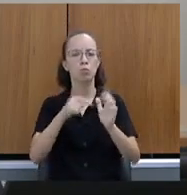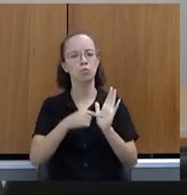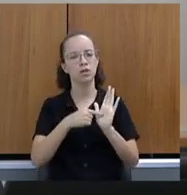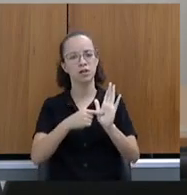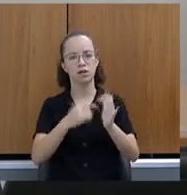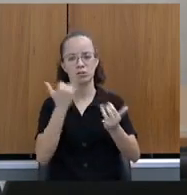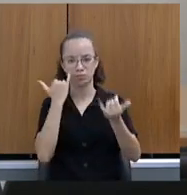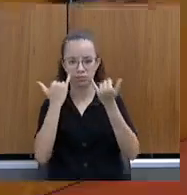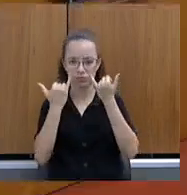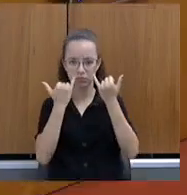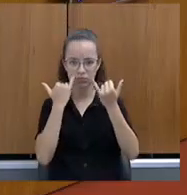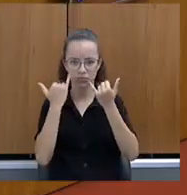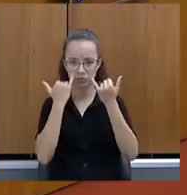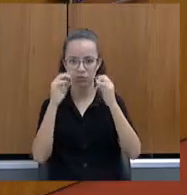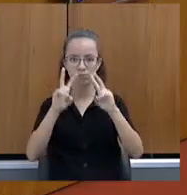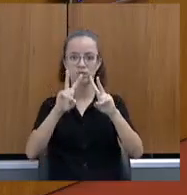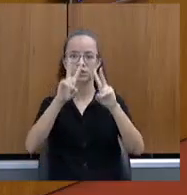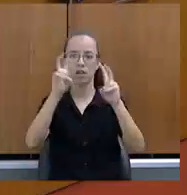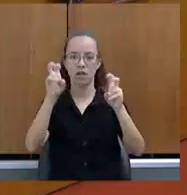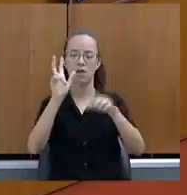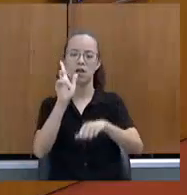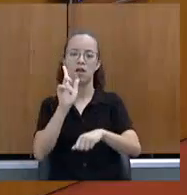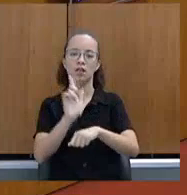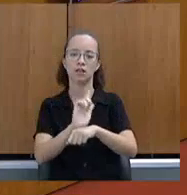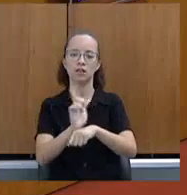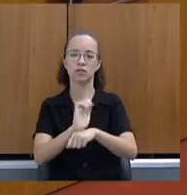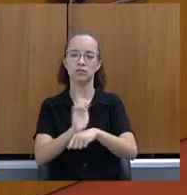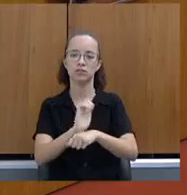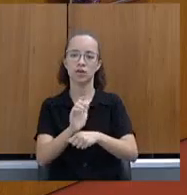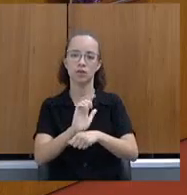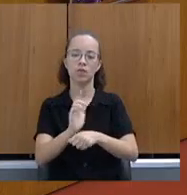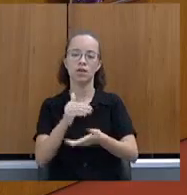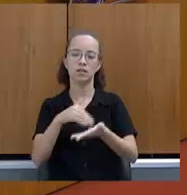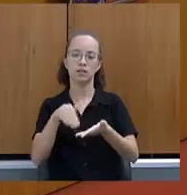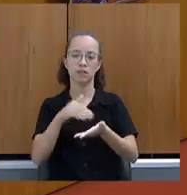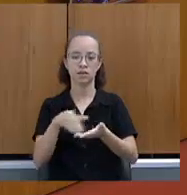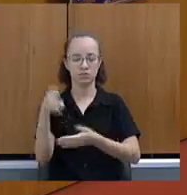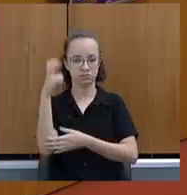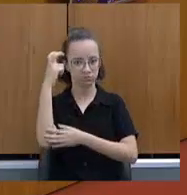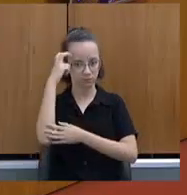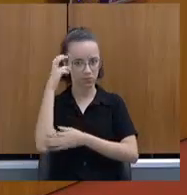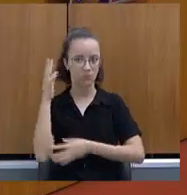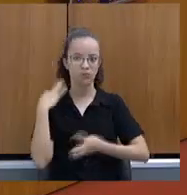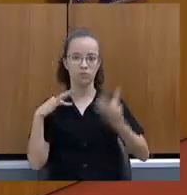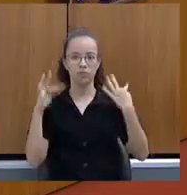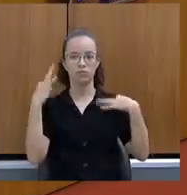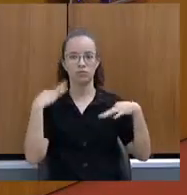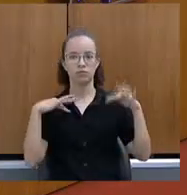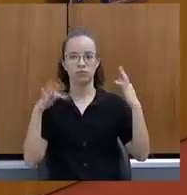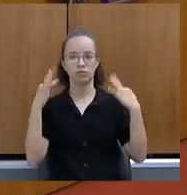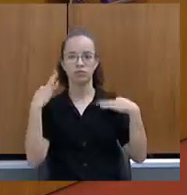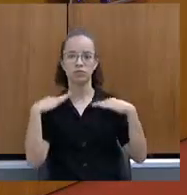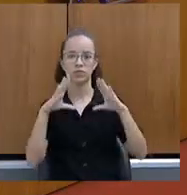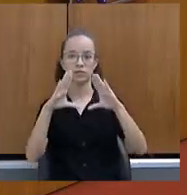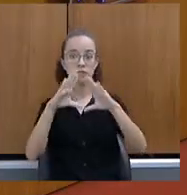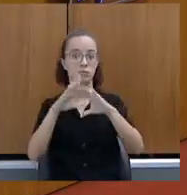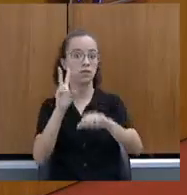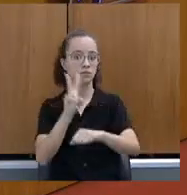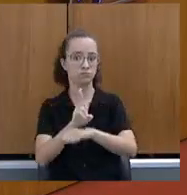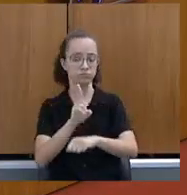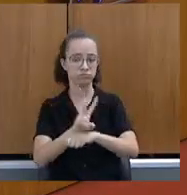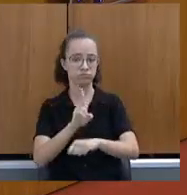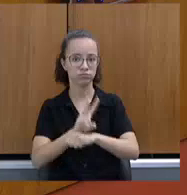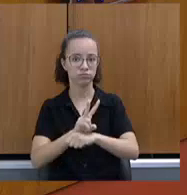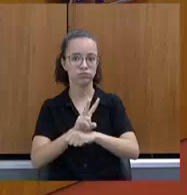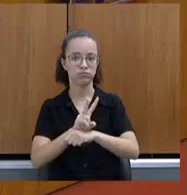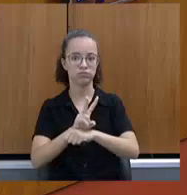informações sobre a gestão da secretaria de estar de cultura e turismo no âmbito da Assembleia fiscaliza no